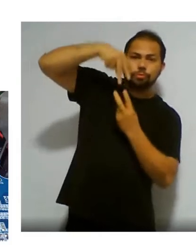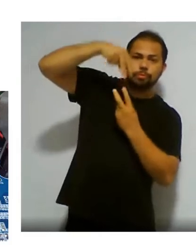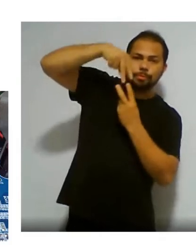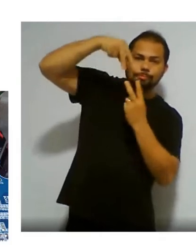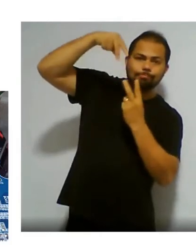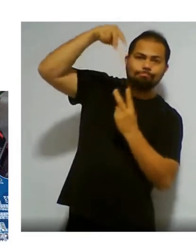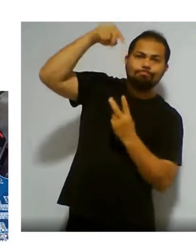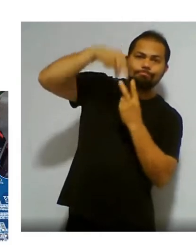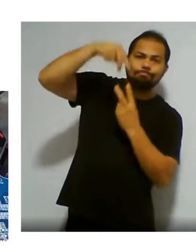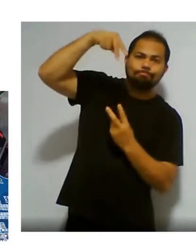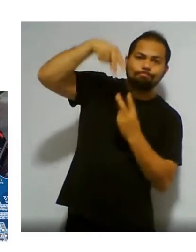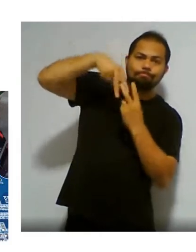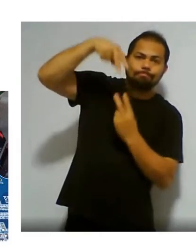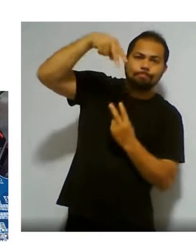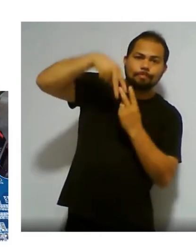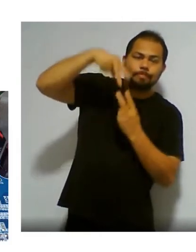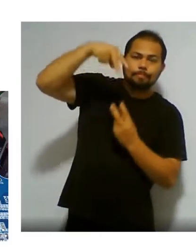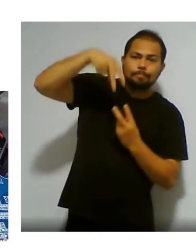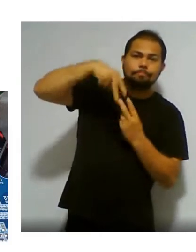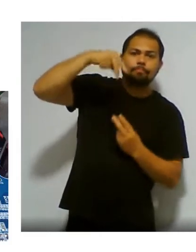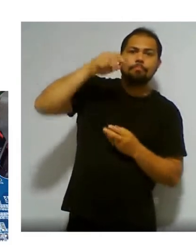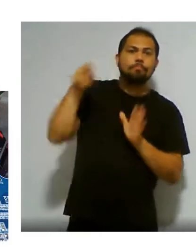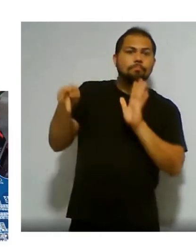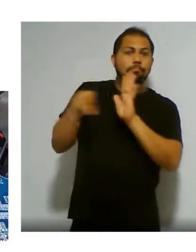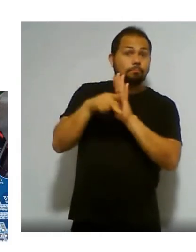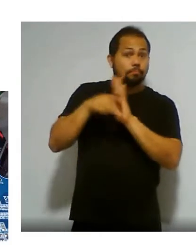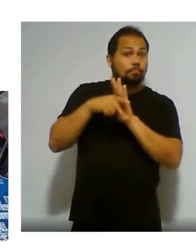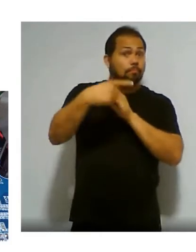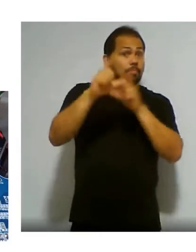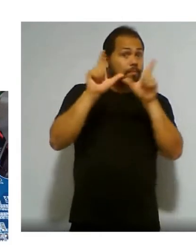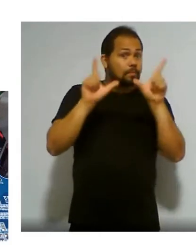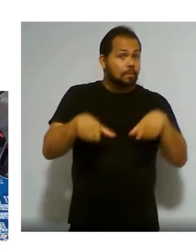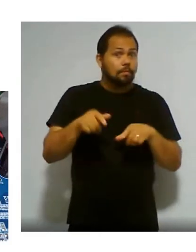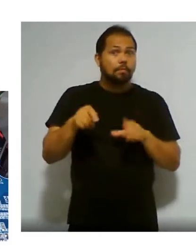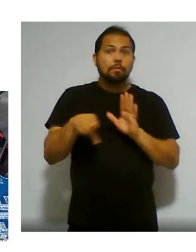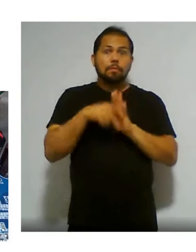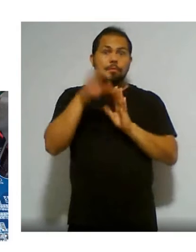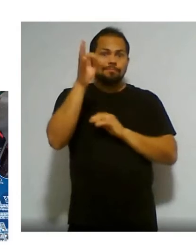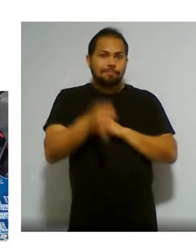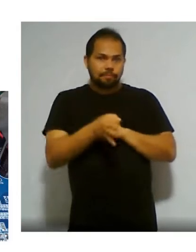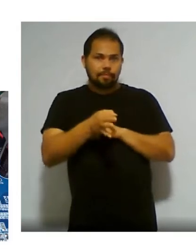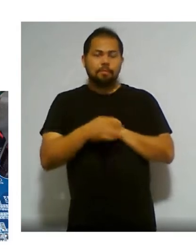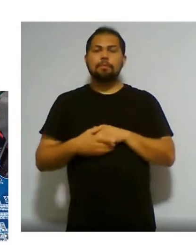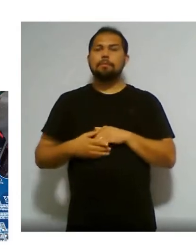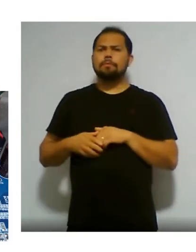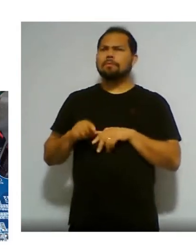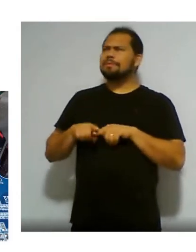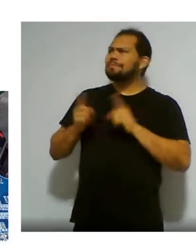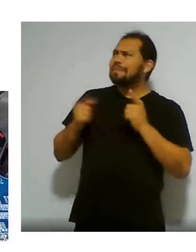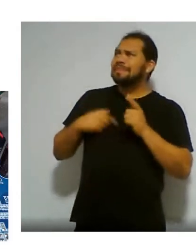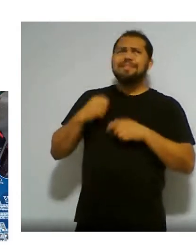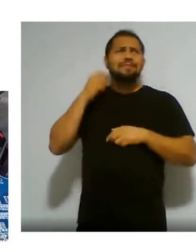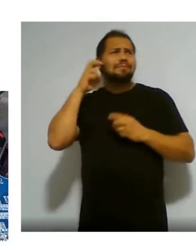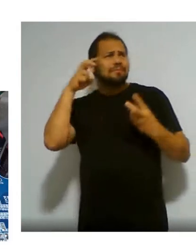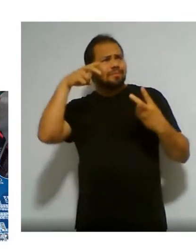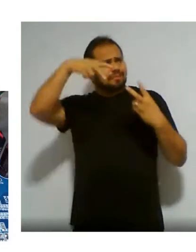na sua placa-mãe no local específico. Ah, por que eu encaixei esses dois fios aqui nesse